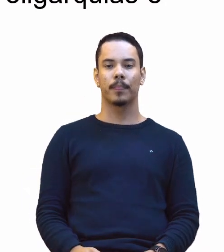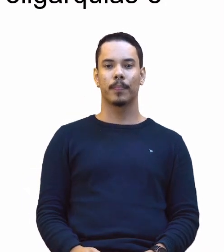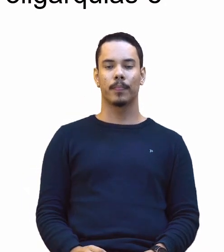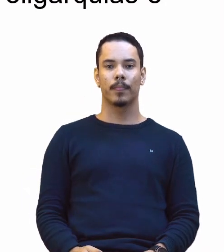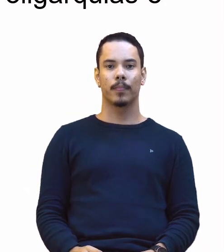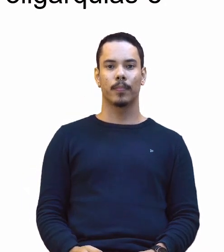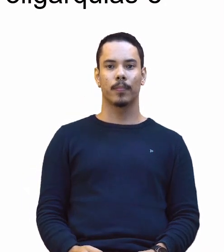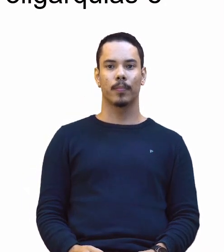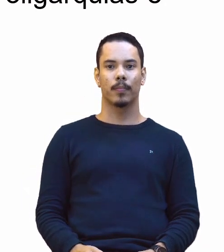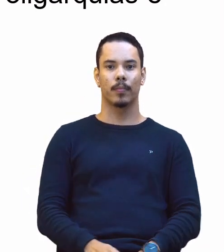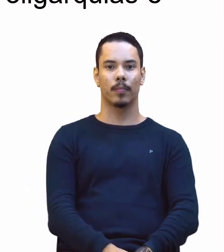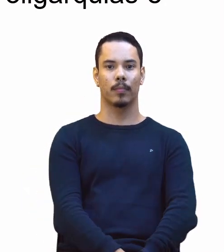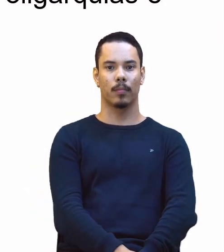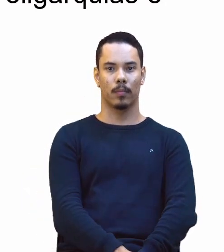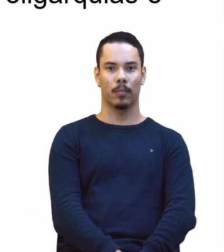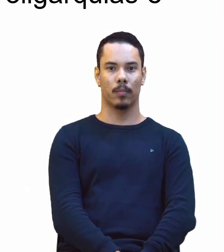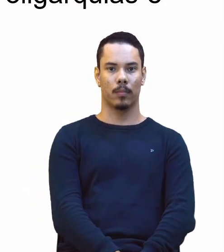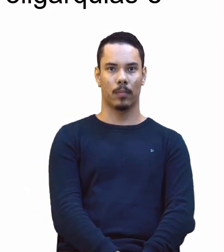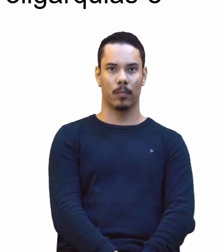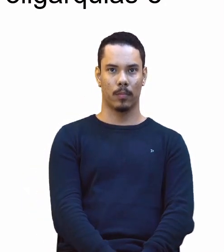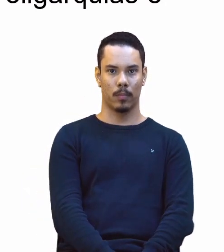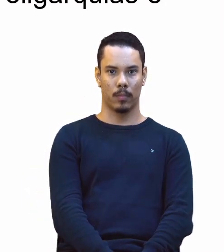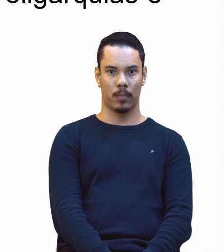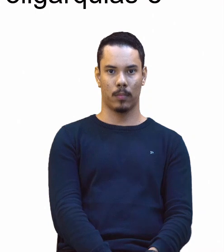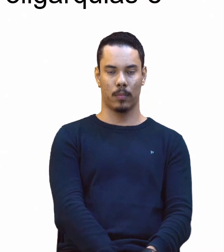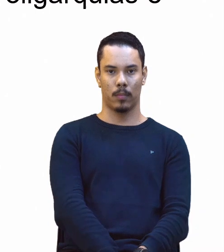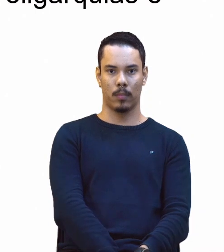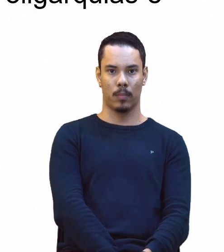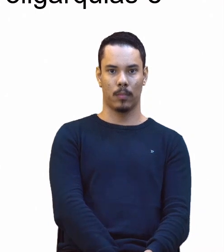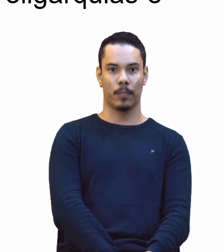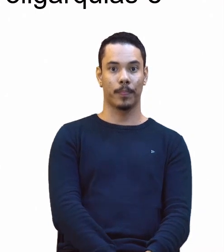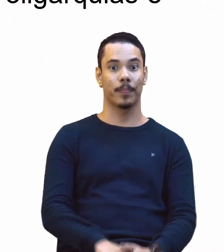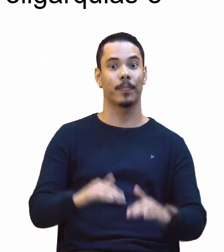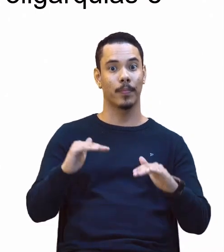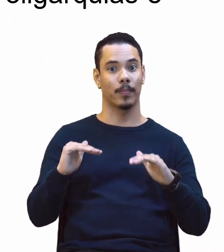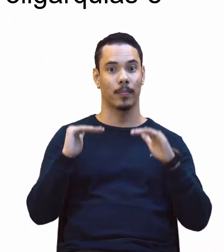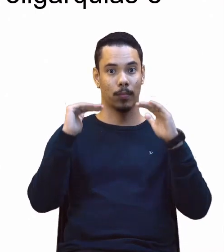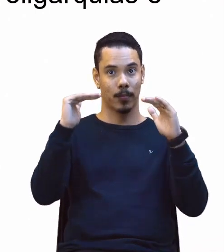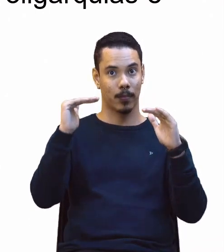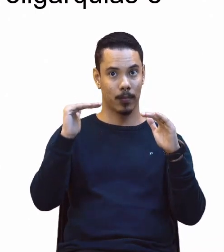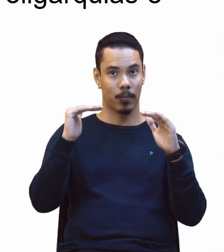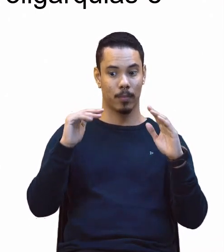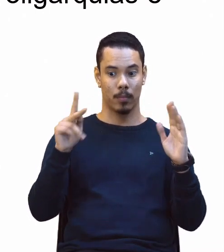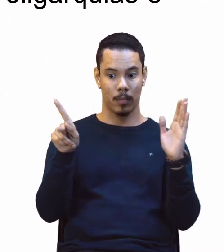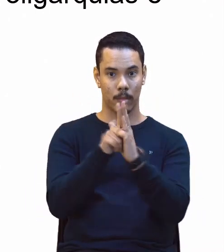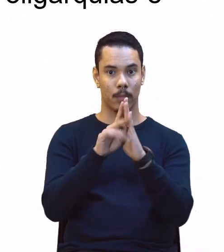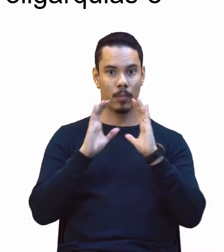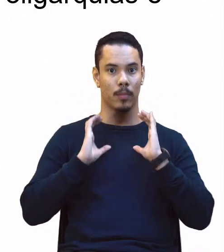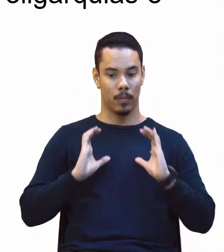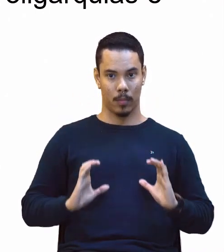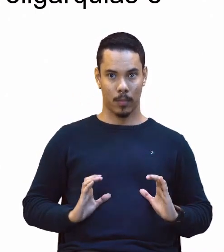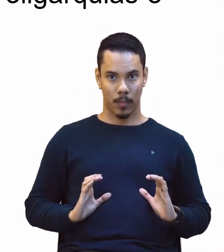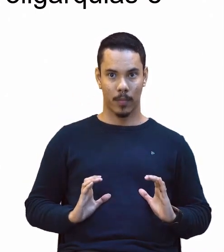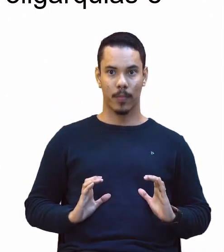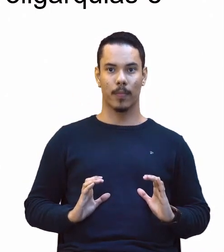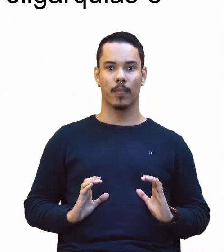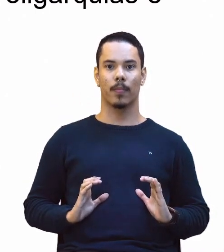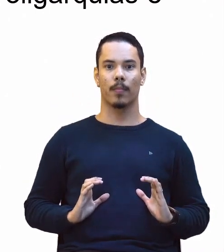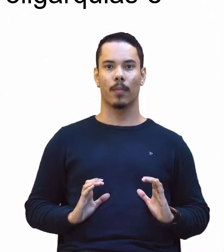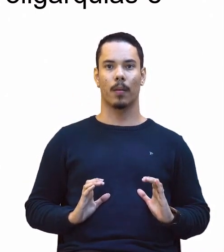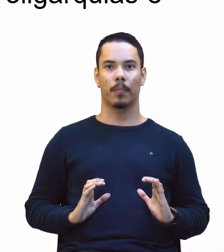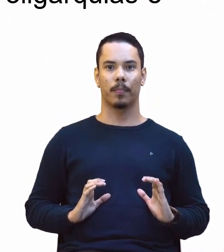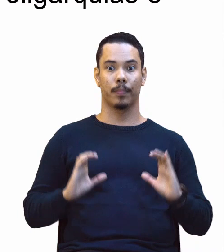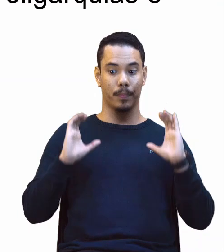A soberania dos cidadãos não é a soberania do governante, mas a soberania